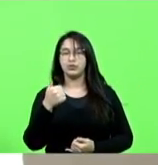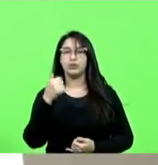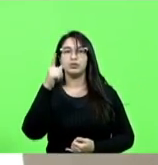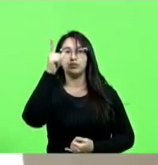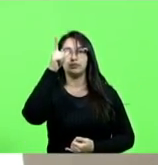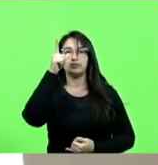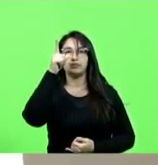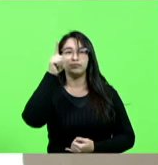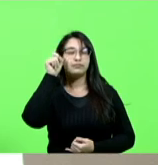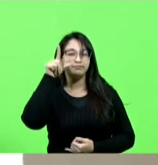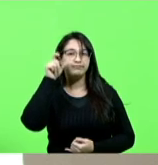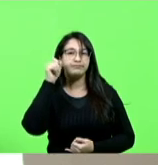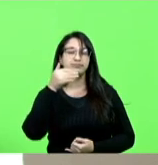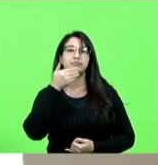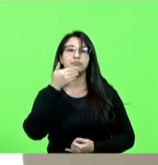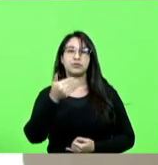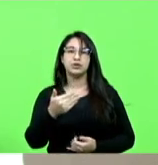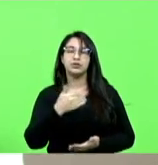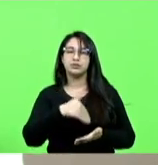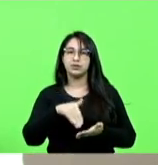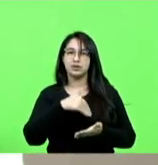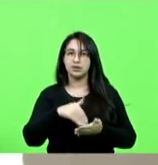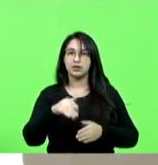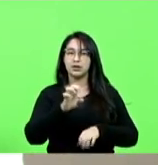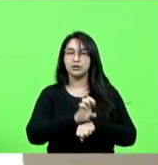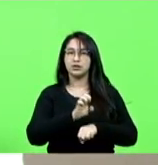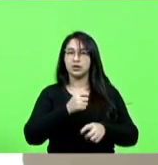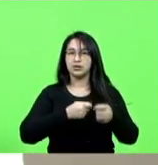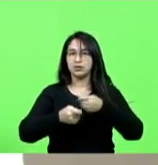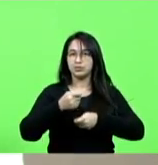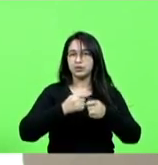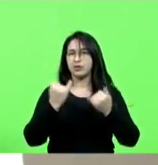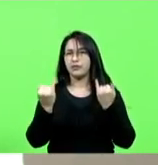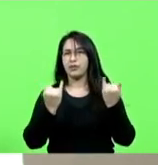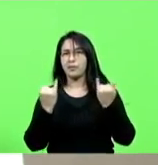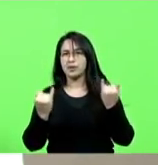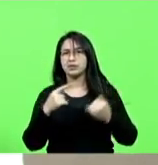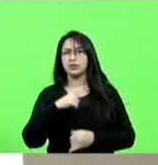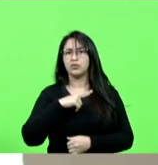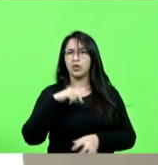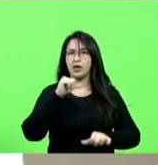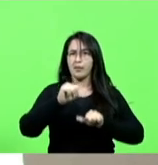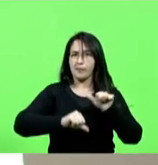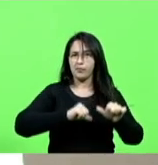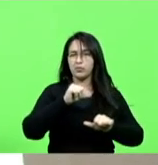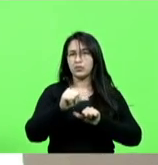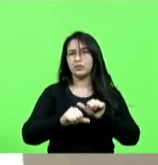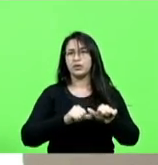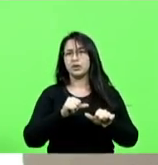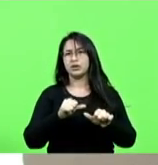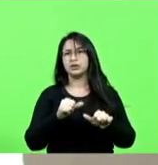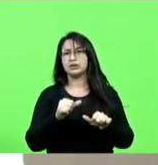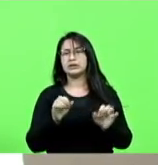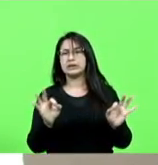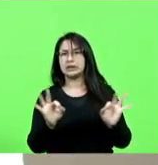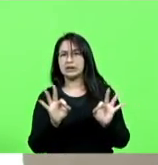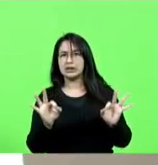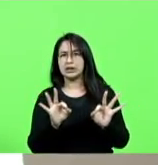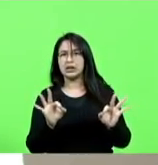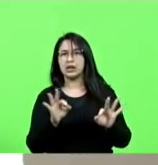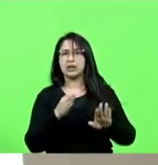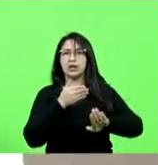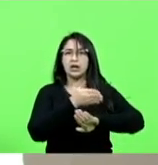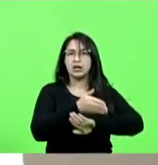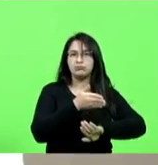Carminati solicitando ao secretário de Estado da Administração informações acerca da alteração para que não seja mais possível ter acesso